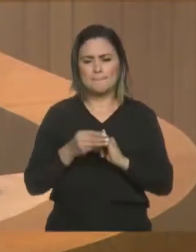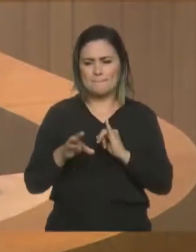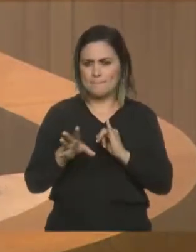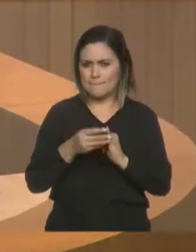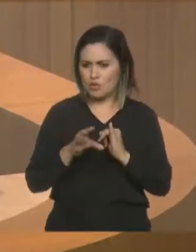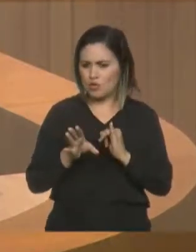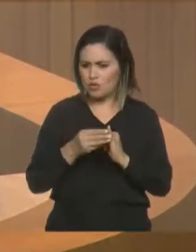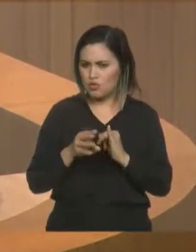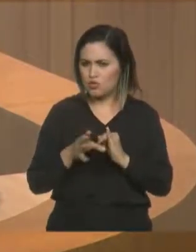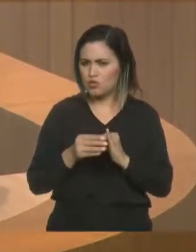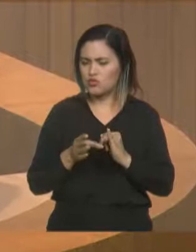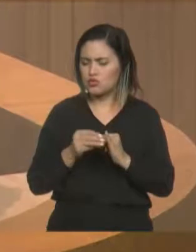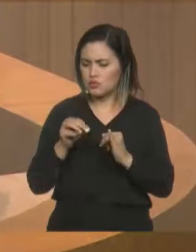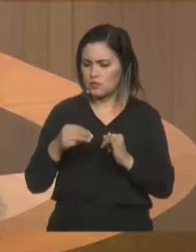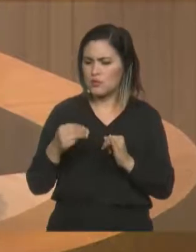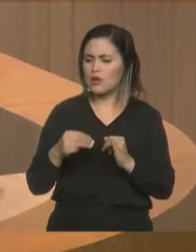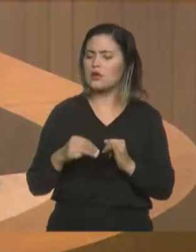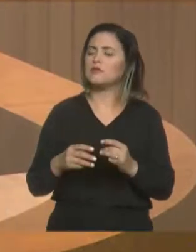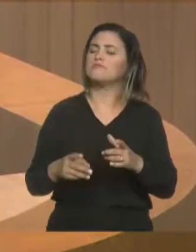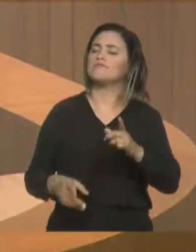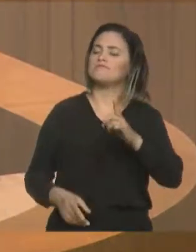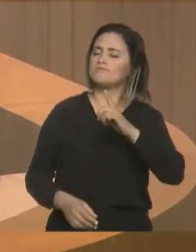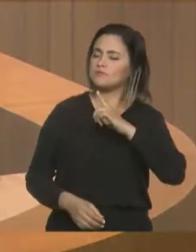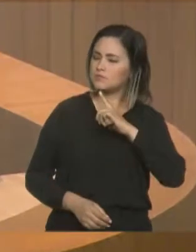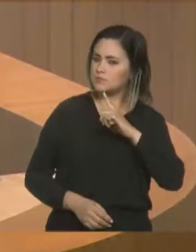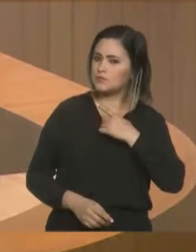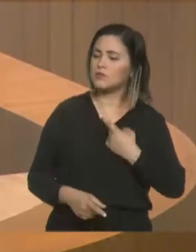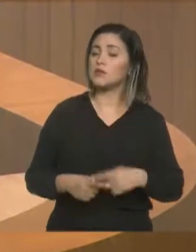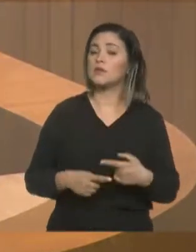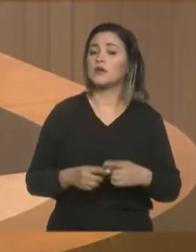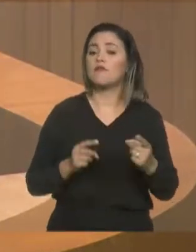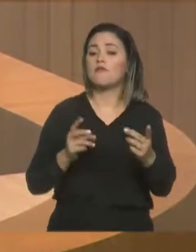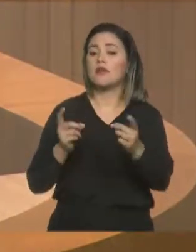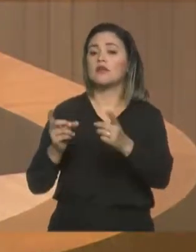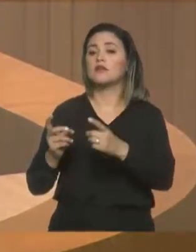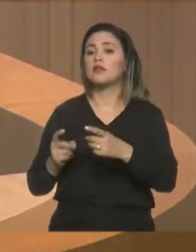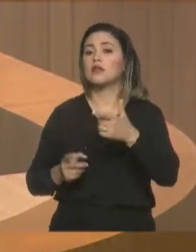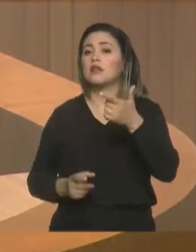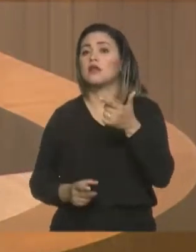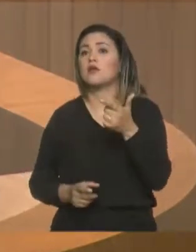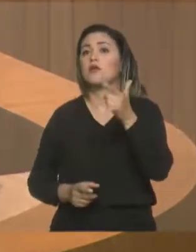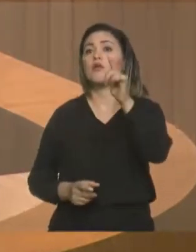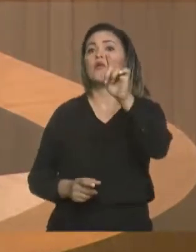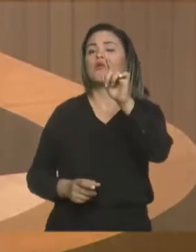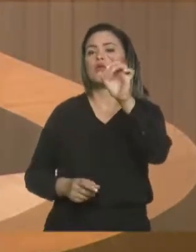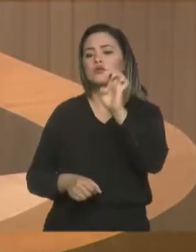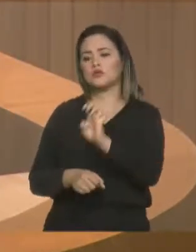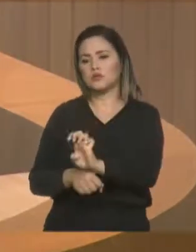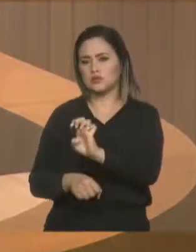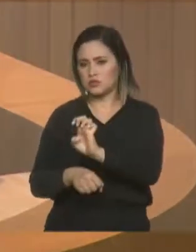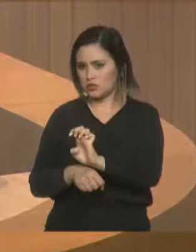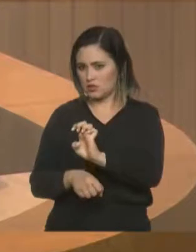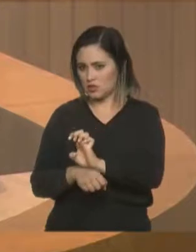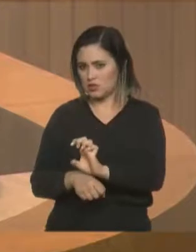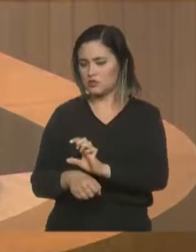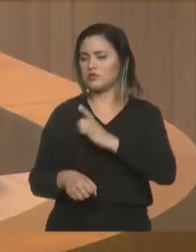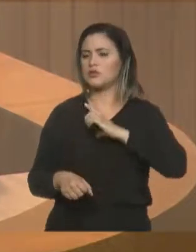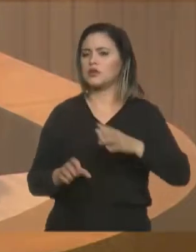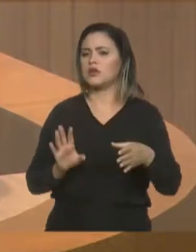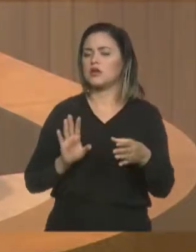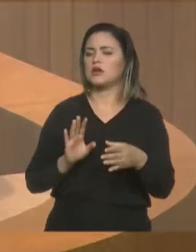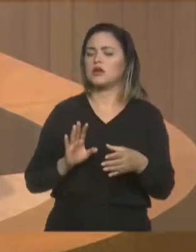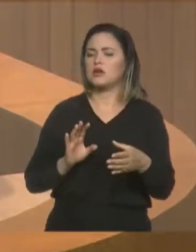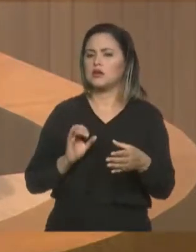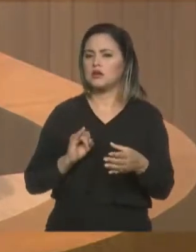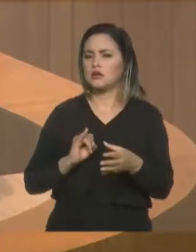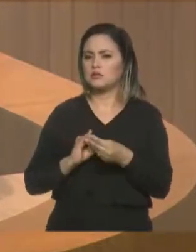paga, que é escoado e comercializado em outros municípios, é recolhido imposto, então o setor